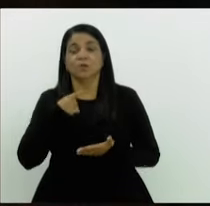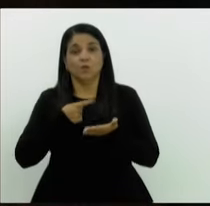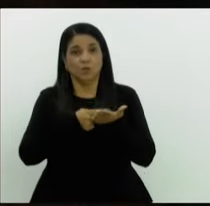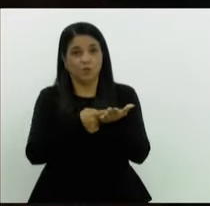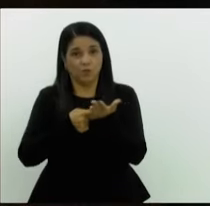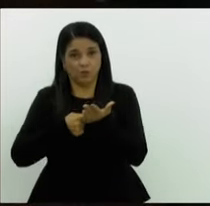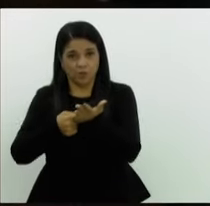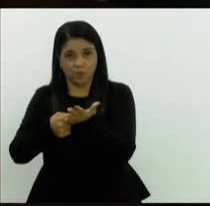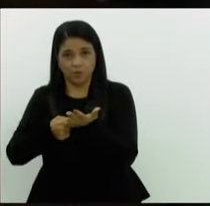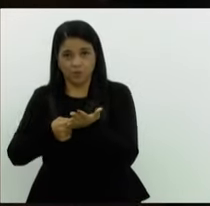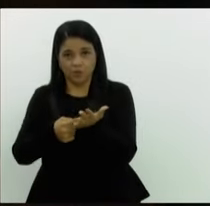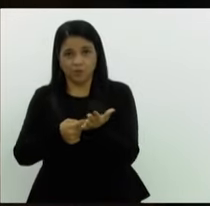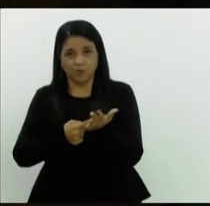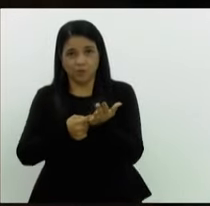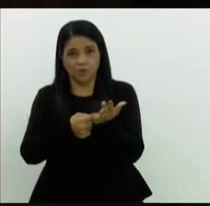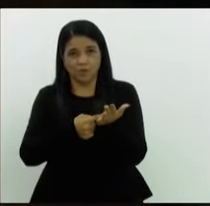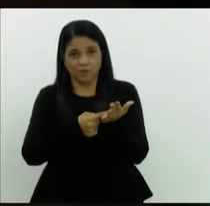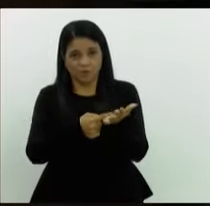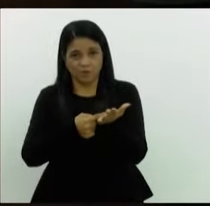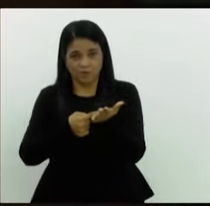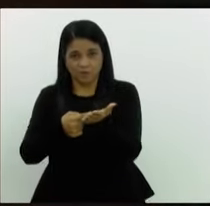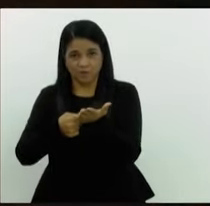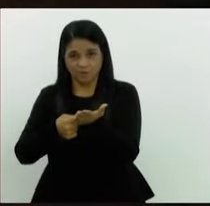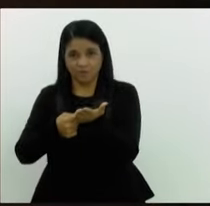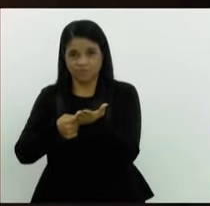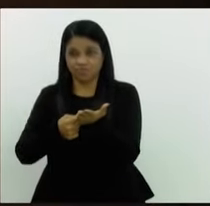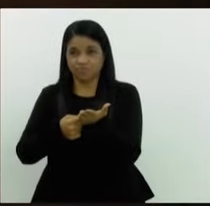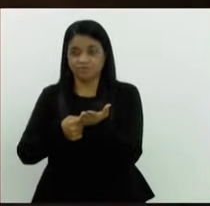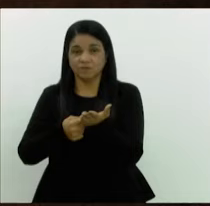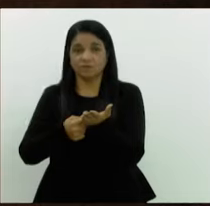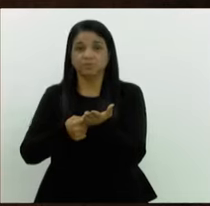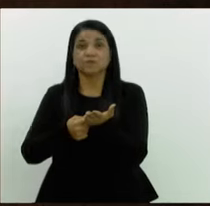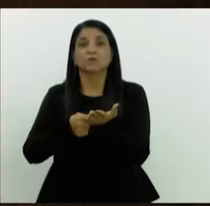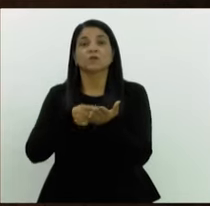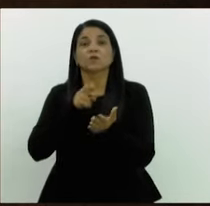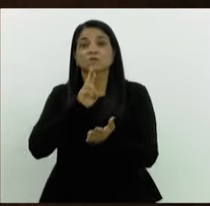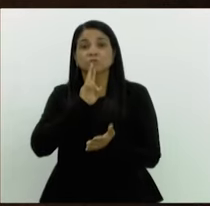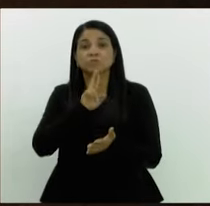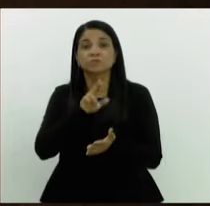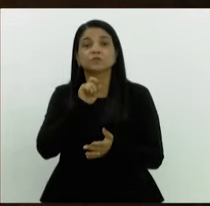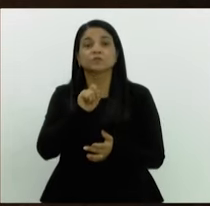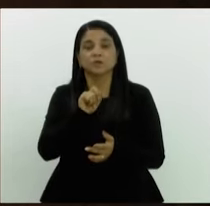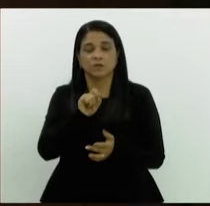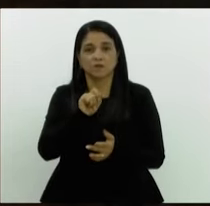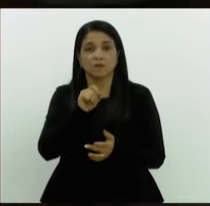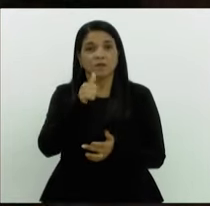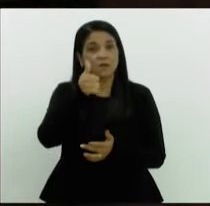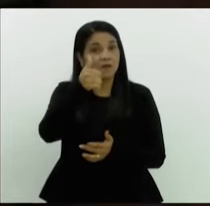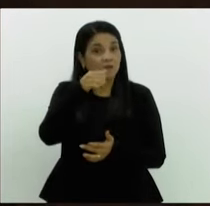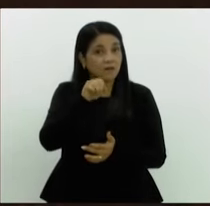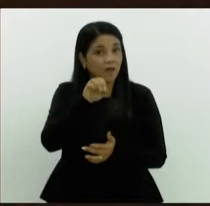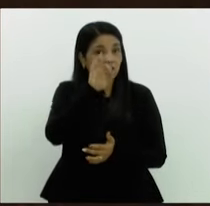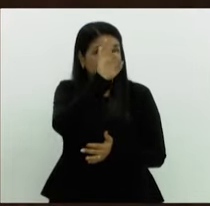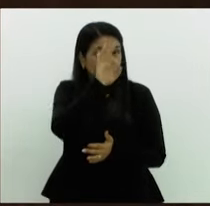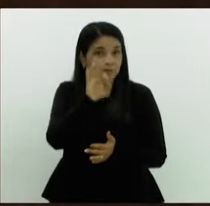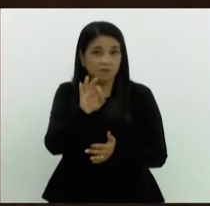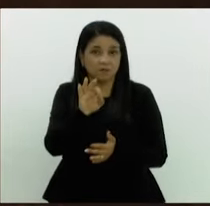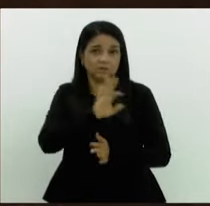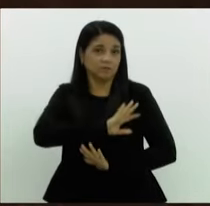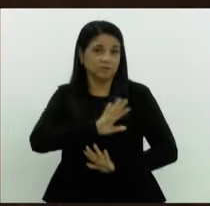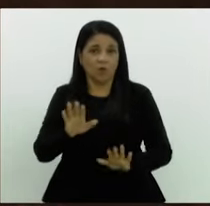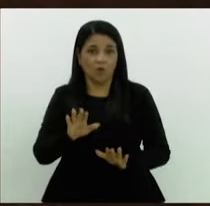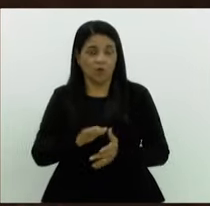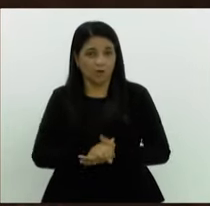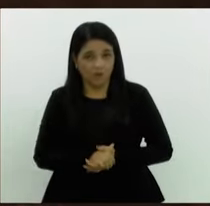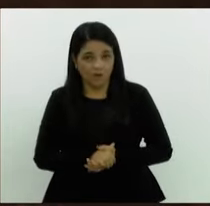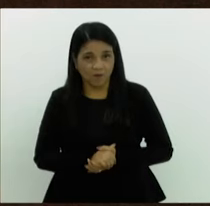ser feito com o mesmo resultado, com apenas 10% do efetivo.